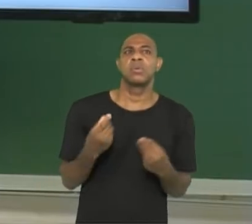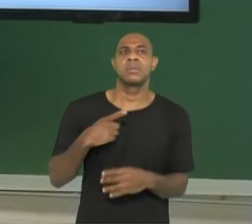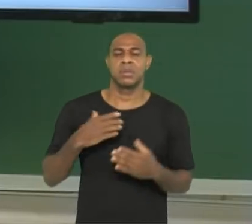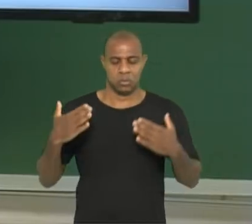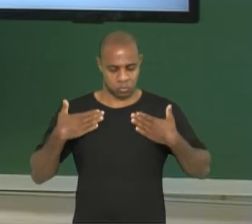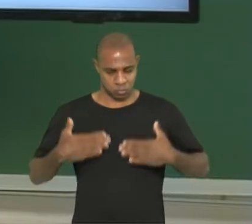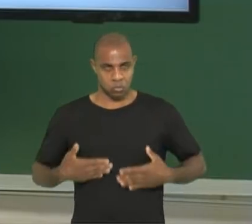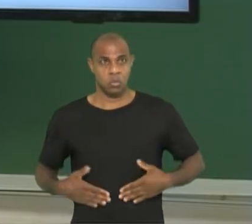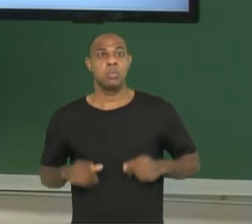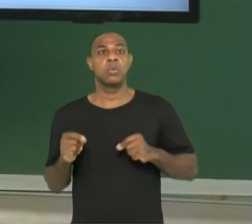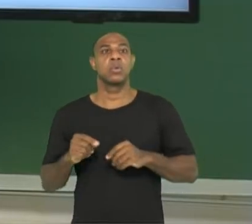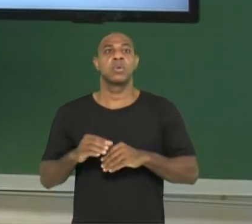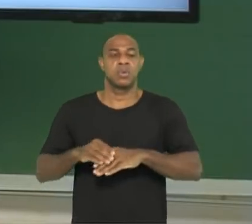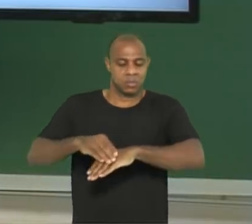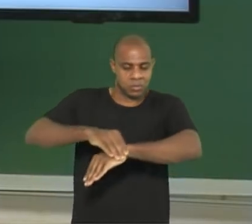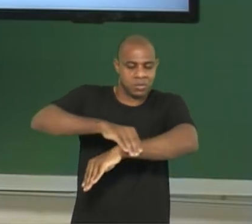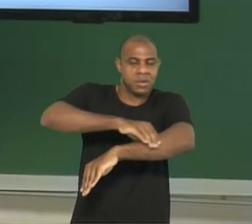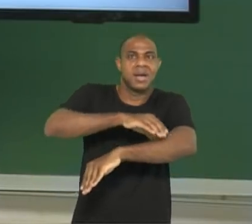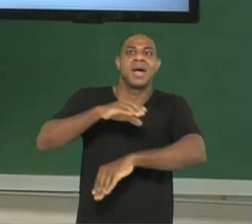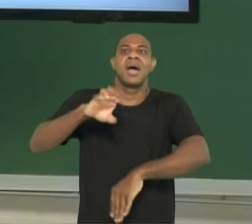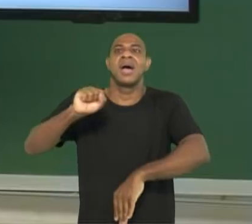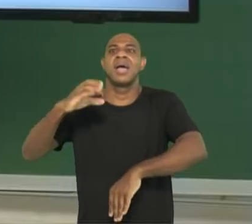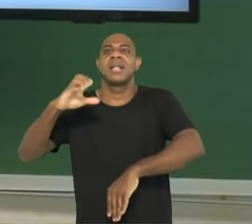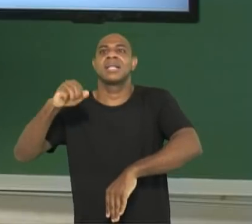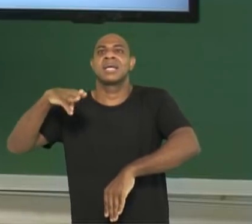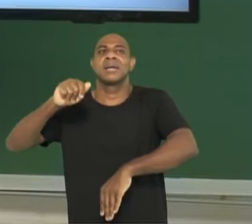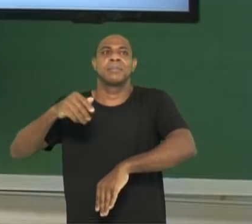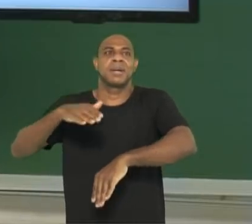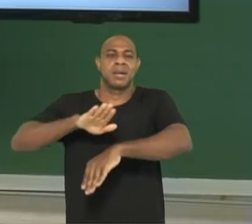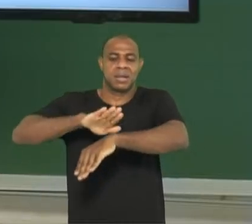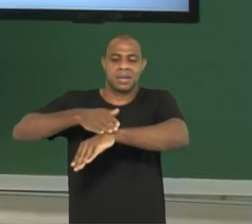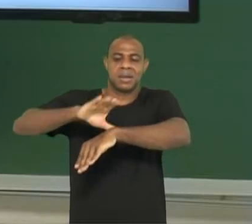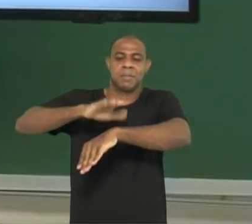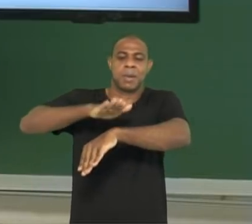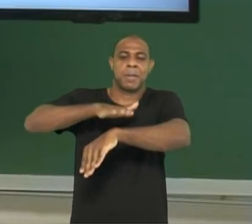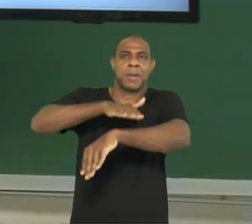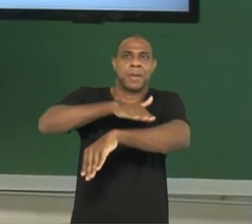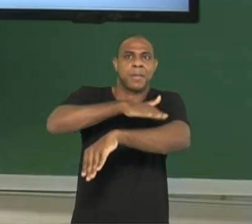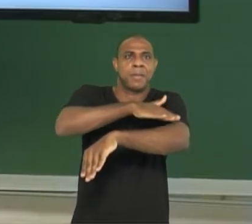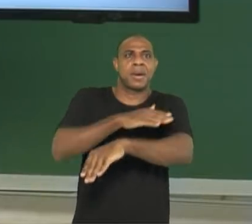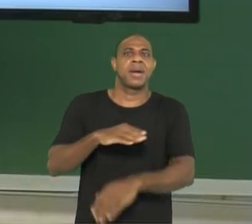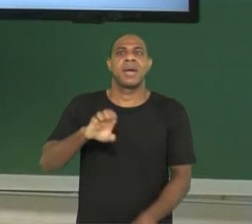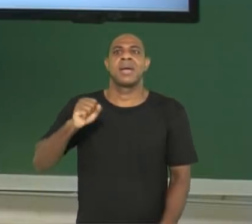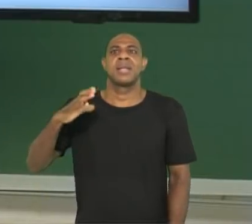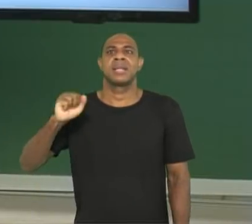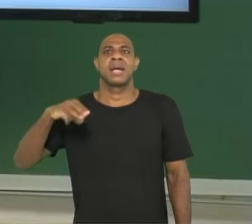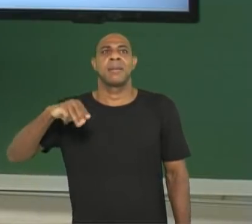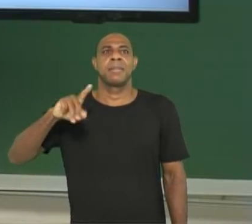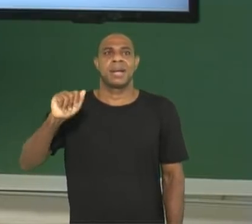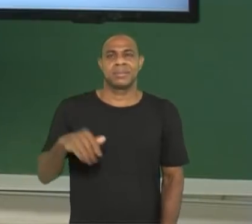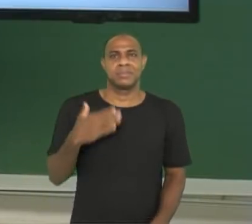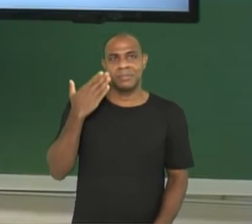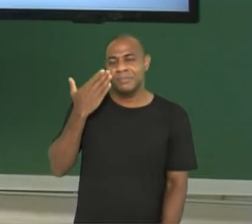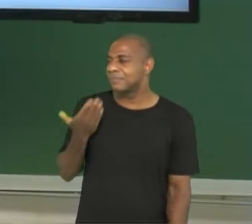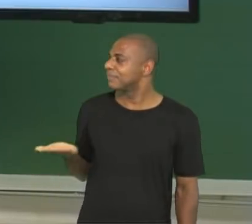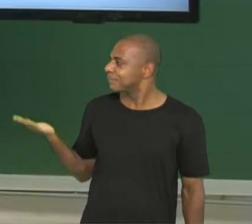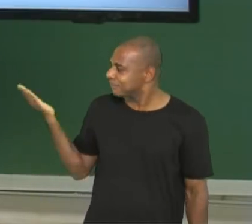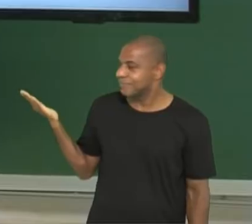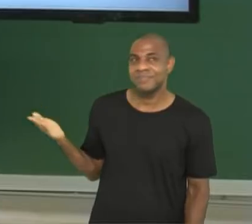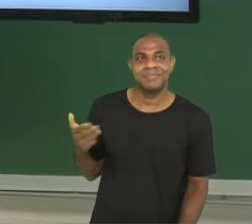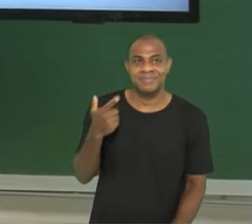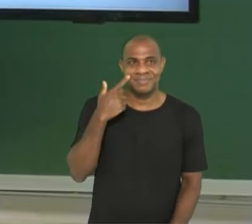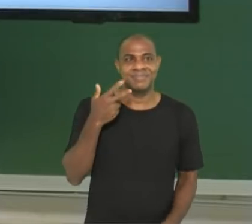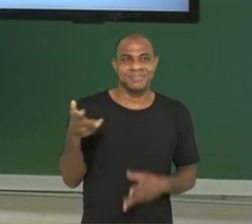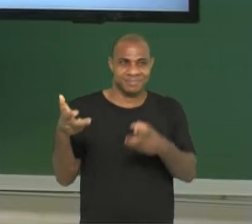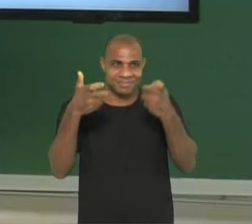corpo coberto de escamas, por isso que o nome do grupo deles é escamados ou esquamatas. Então aqui na imagem a